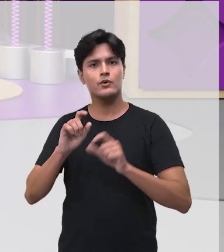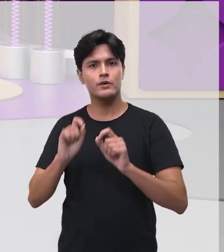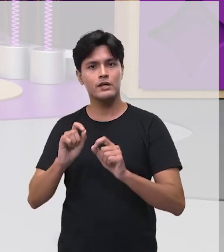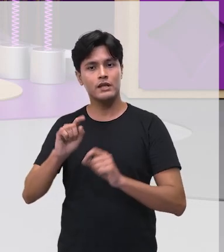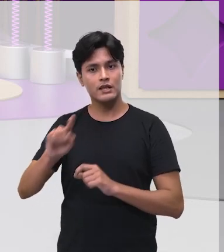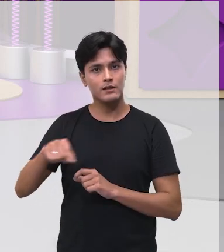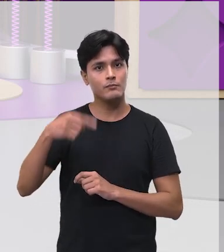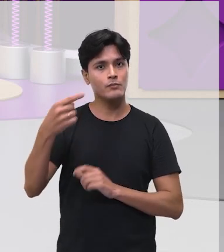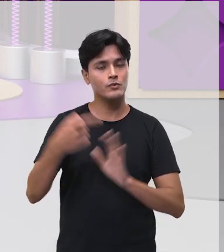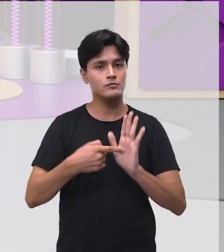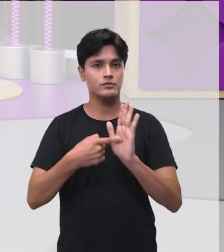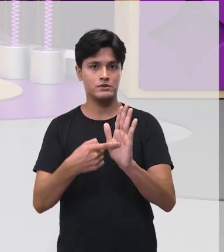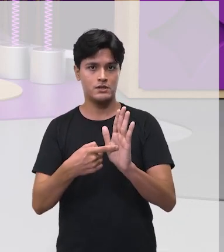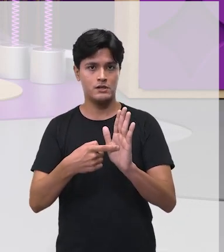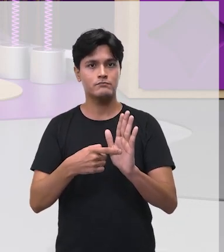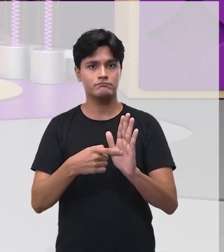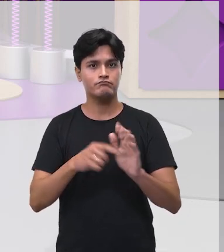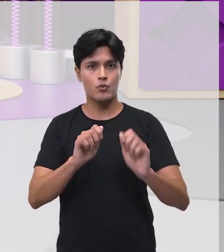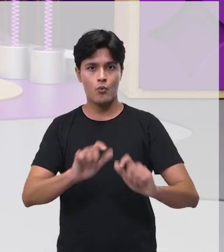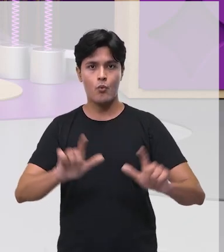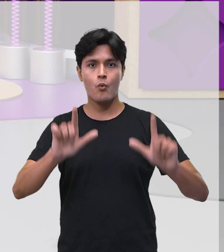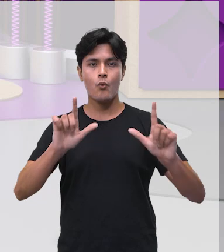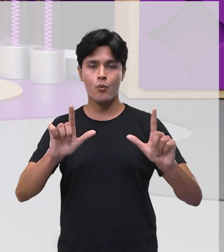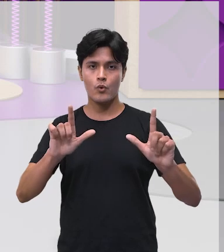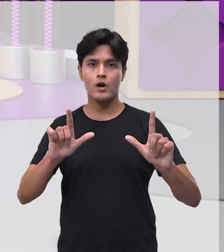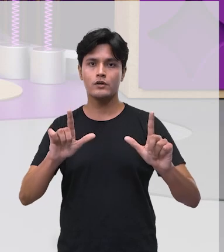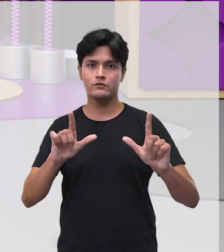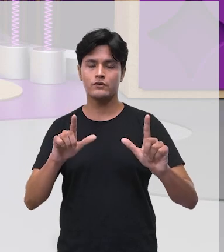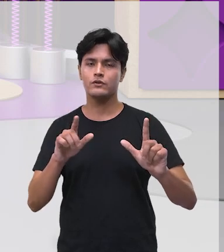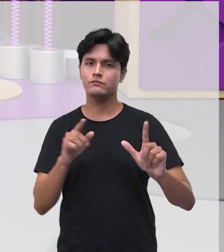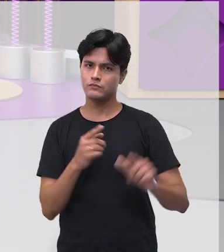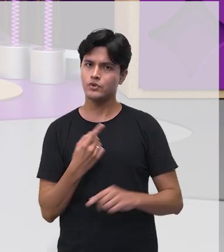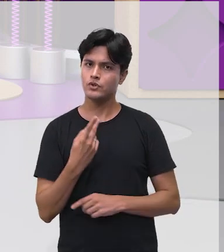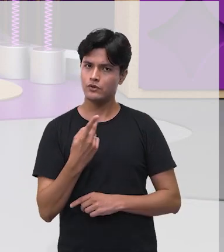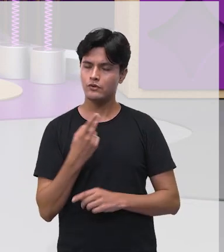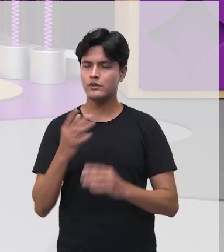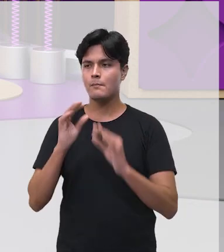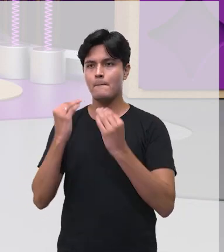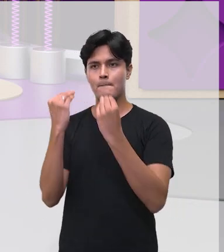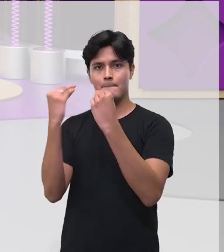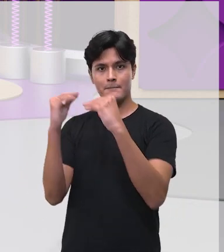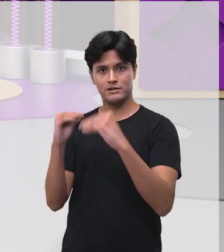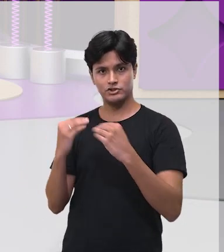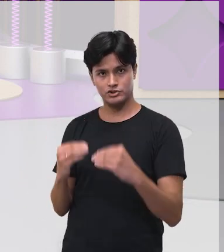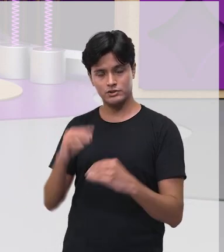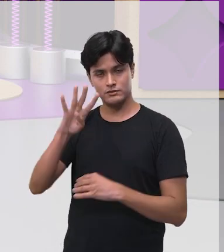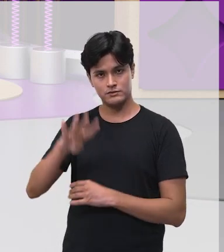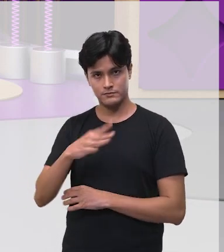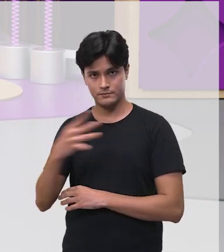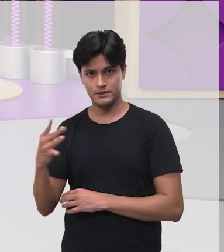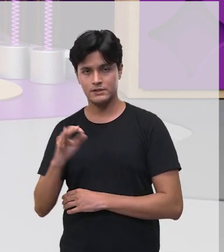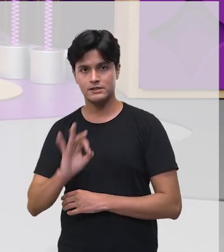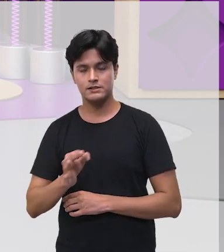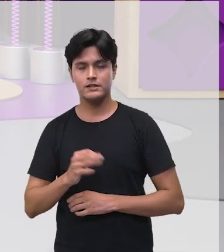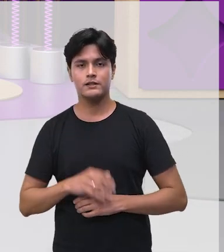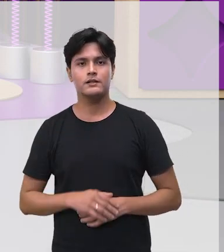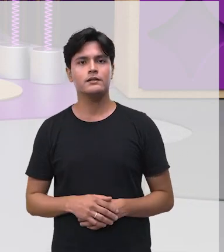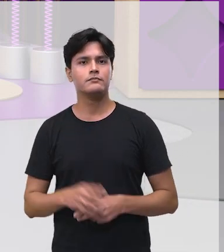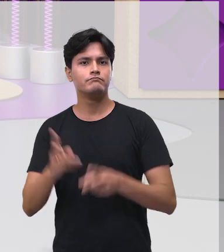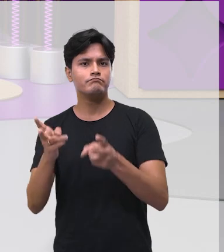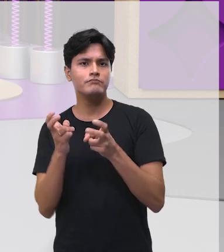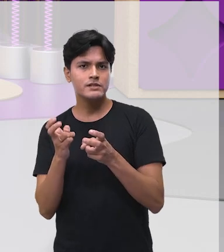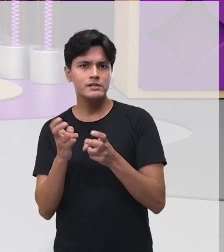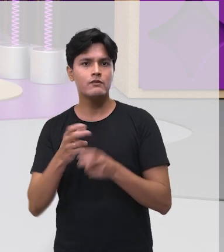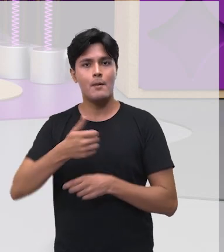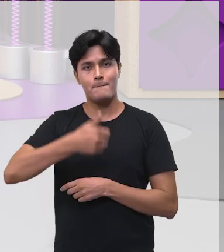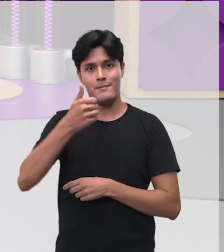gente fazer para preencher aqui essa tabela também junto com vocês. Então observa que lá na primeira linha, né? Lá